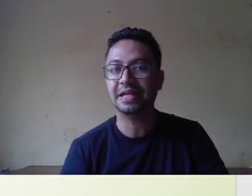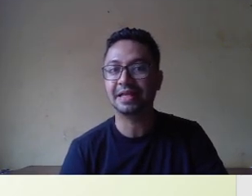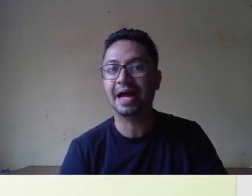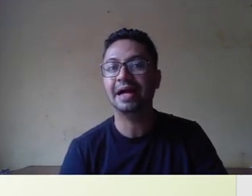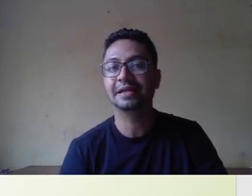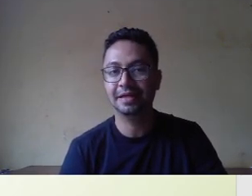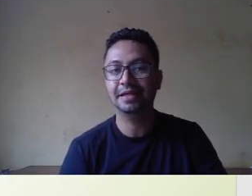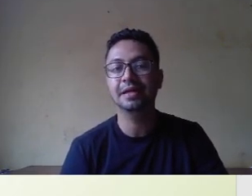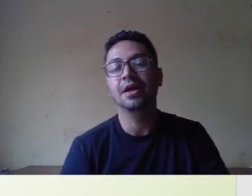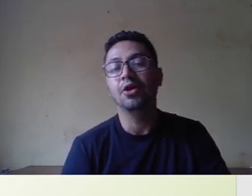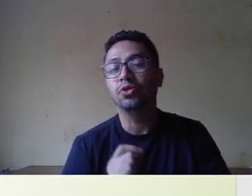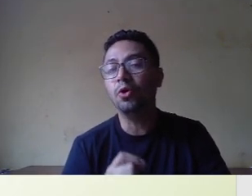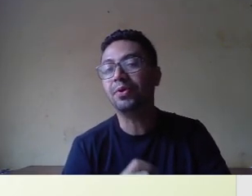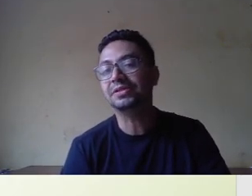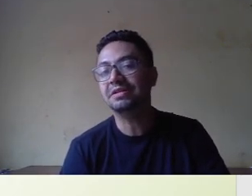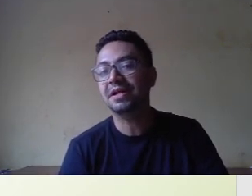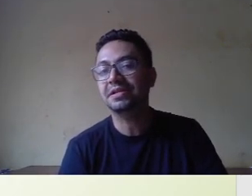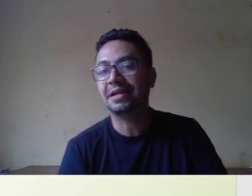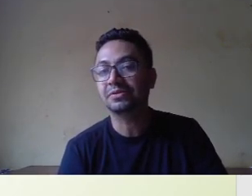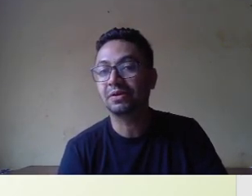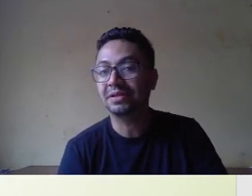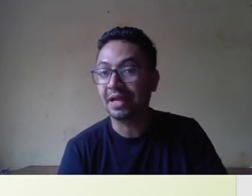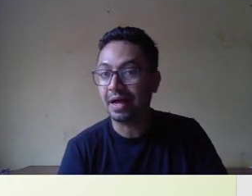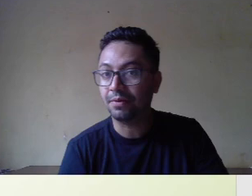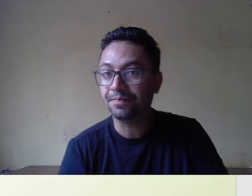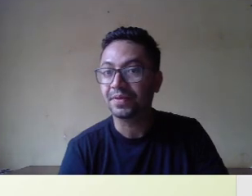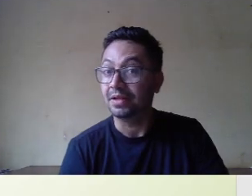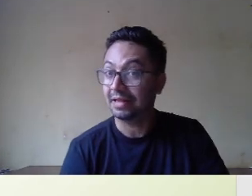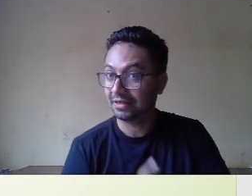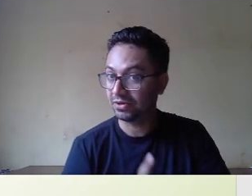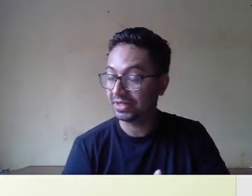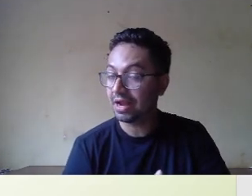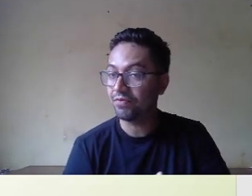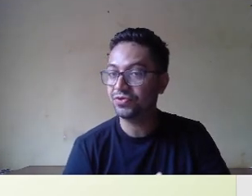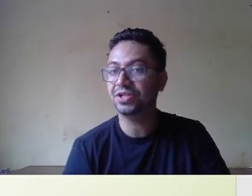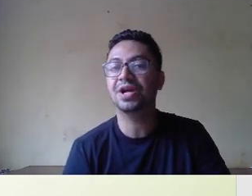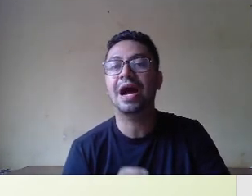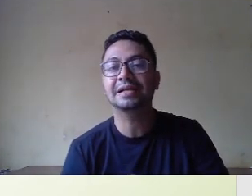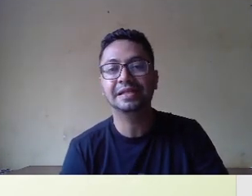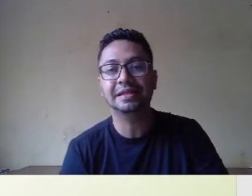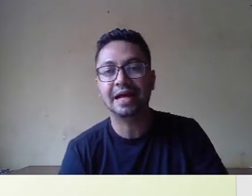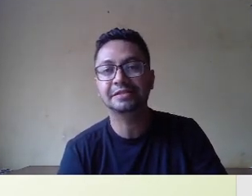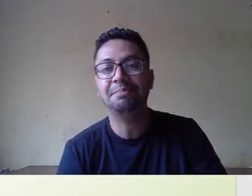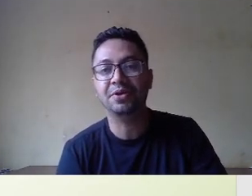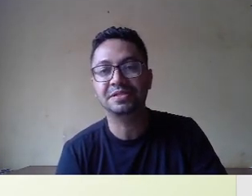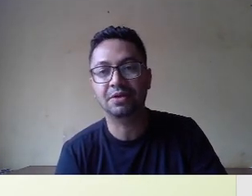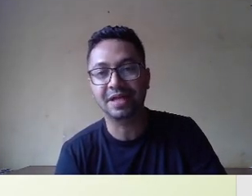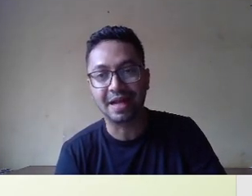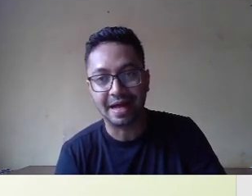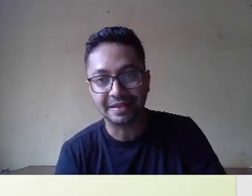importante salientar que no procedimento de tradução literal, viu,